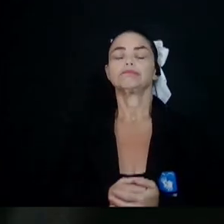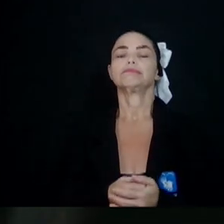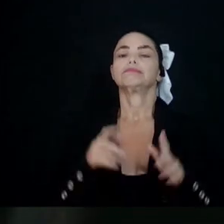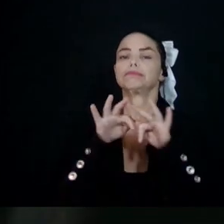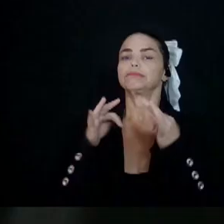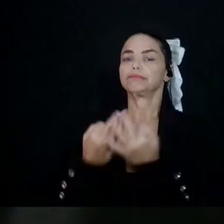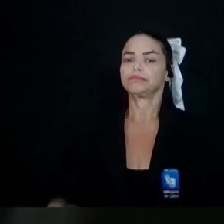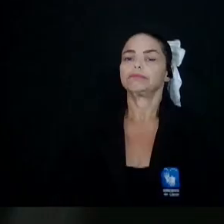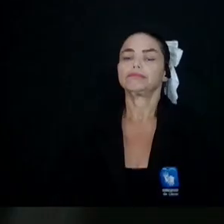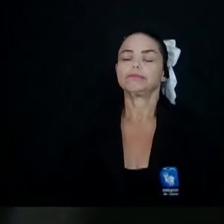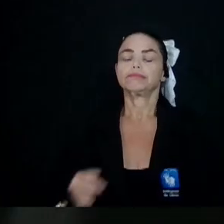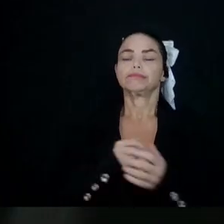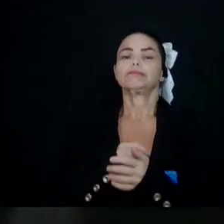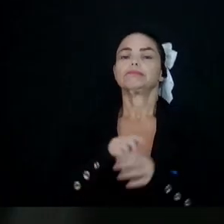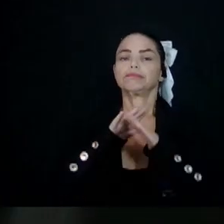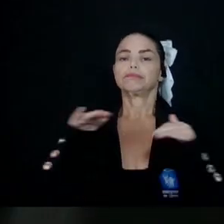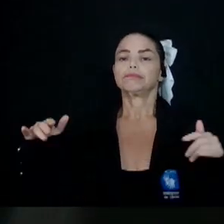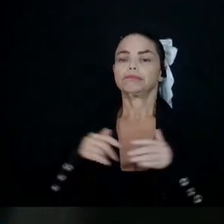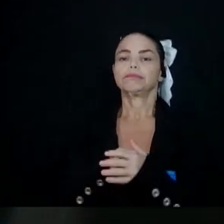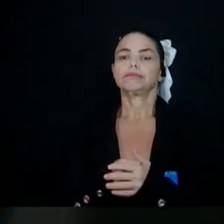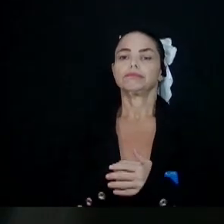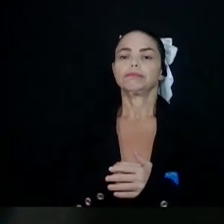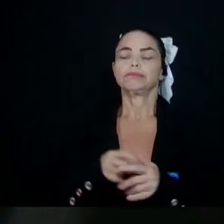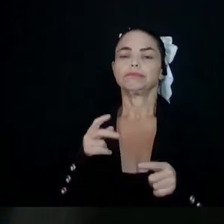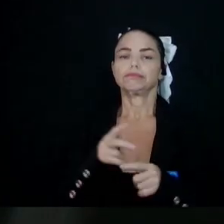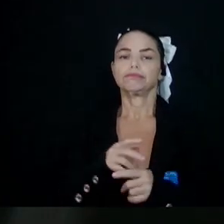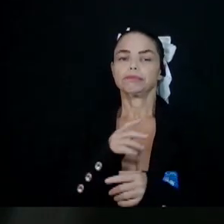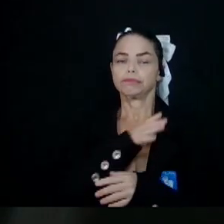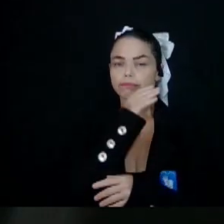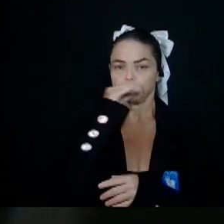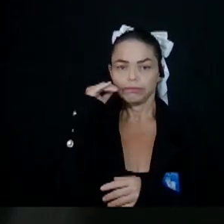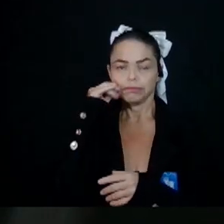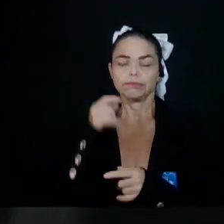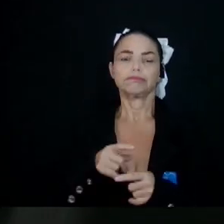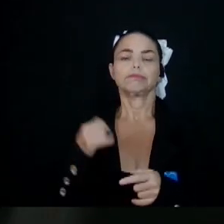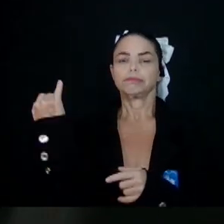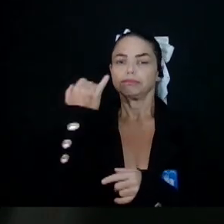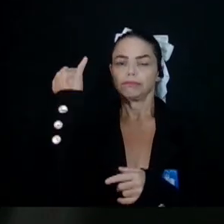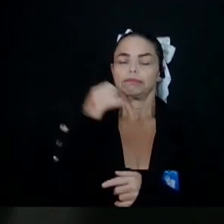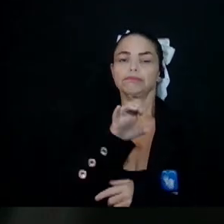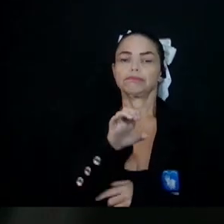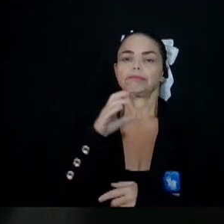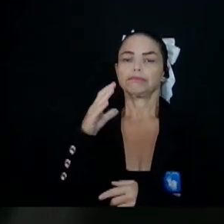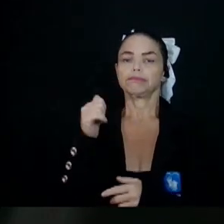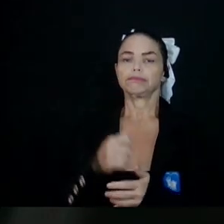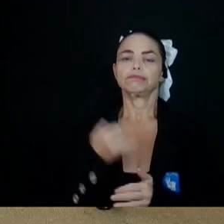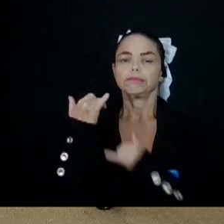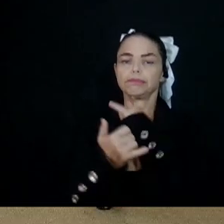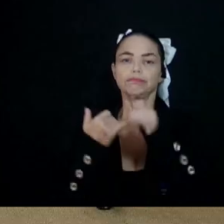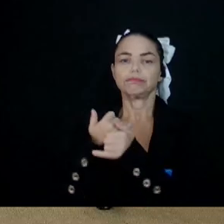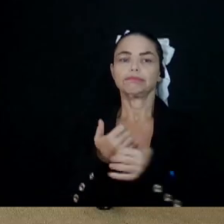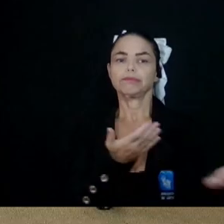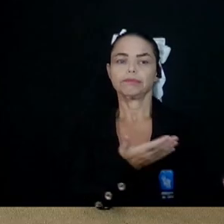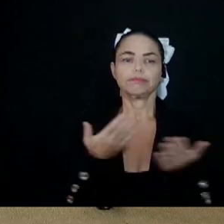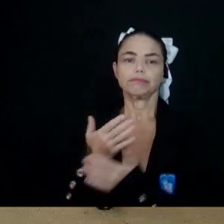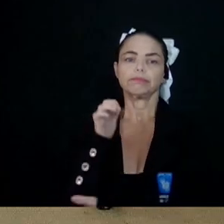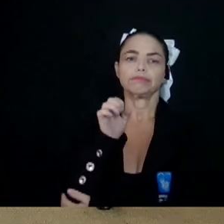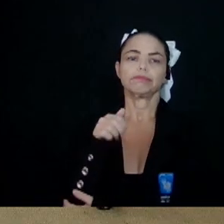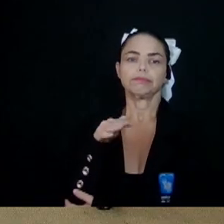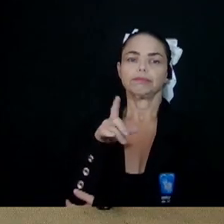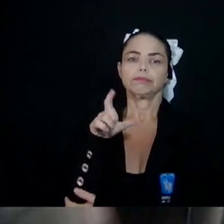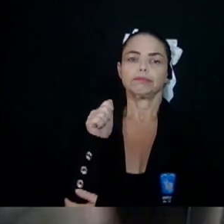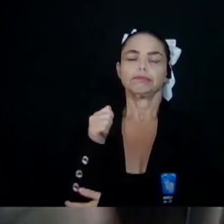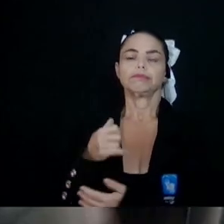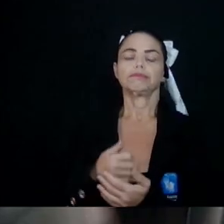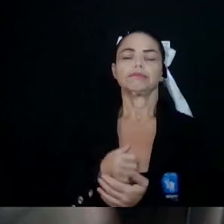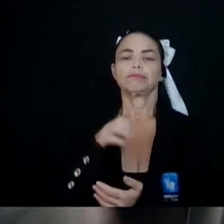das crianças e dos adolescentes e a importância desse ECA digital. Então, seja muito bem-vinda, Emily. Muito bom dia para você. Muito